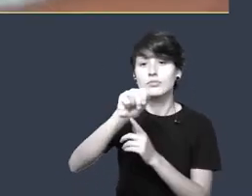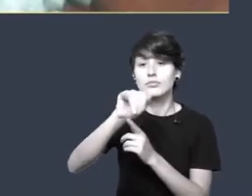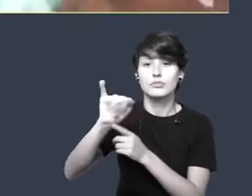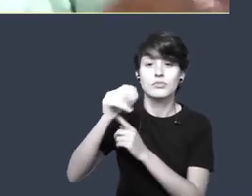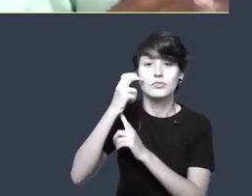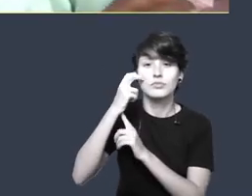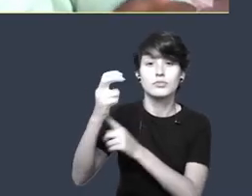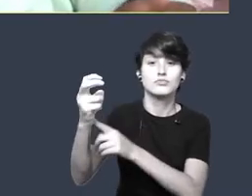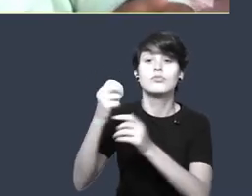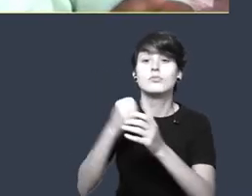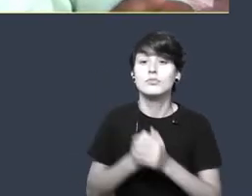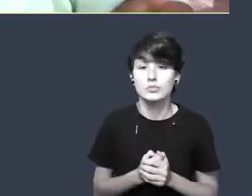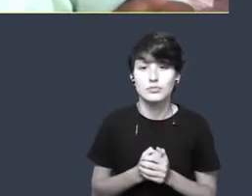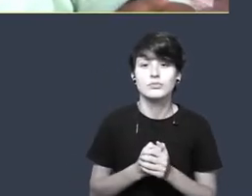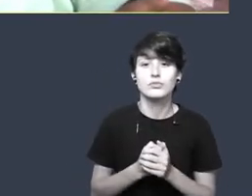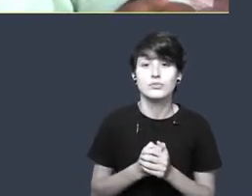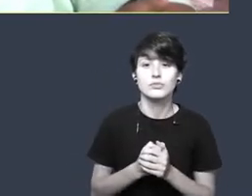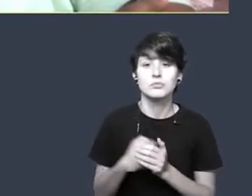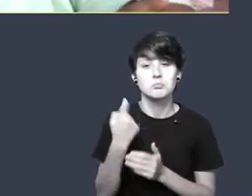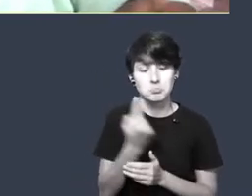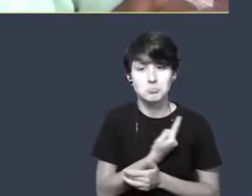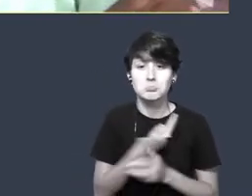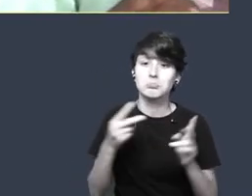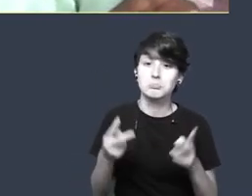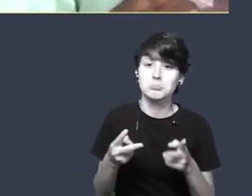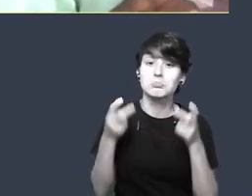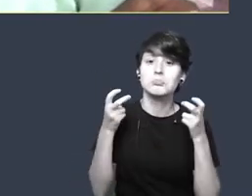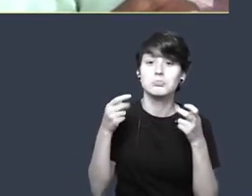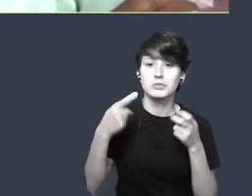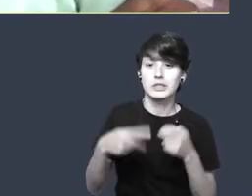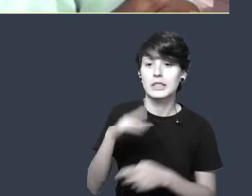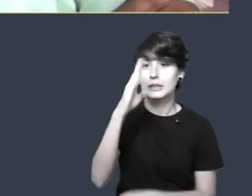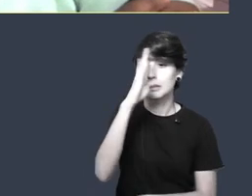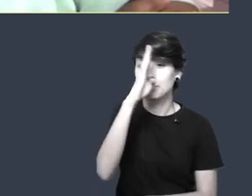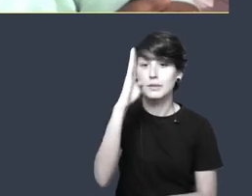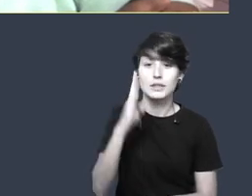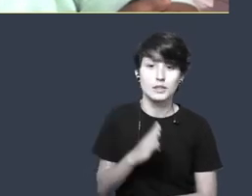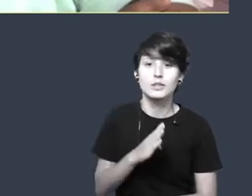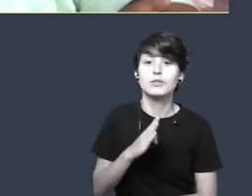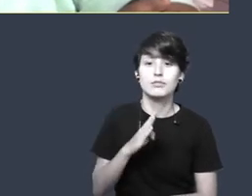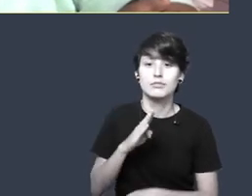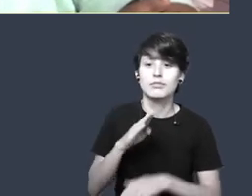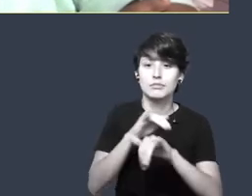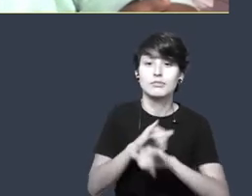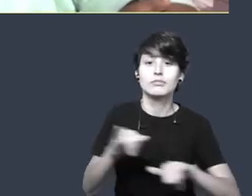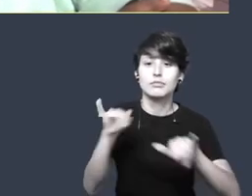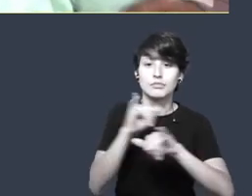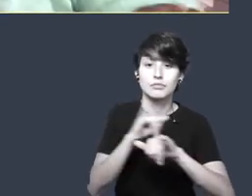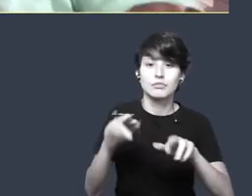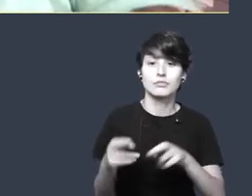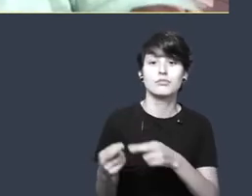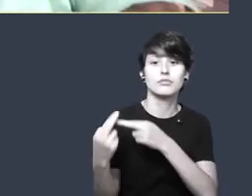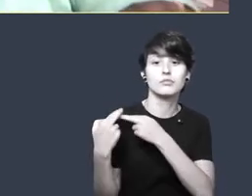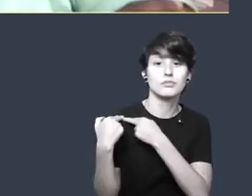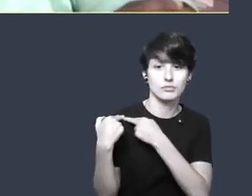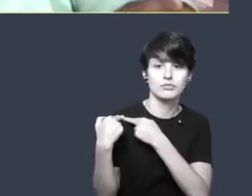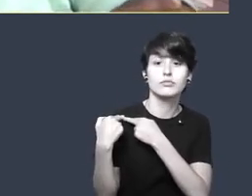Bom, acho que a gente tem visto, pelo menos aqui no Brasil, que as mídias têm sido responsáveis pela massa,